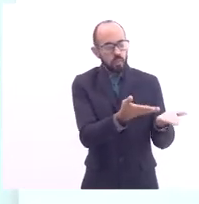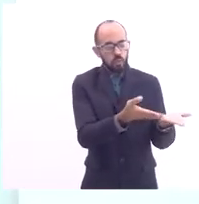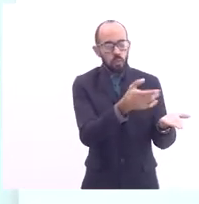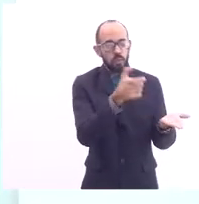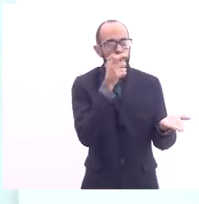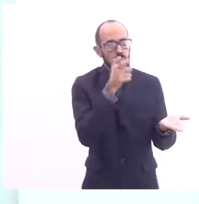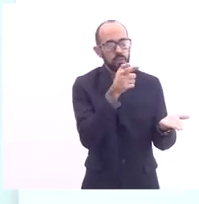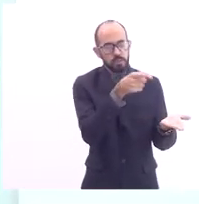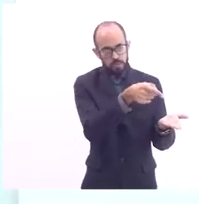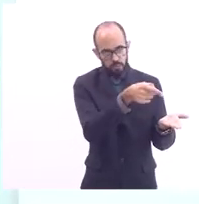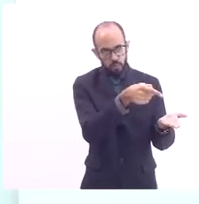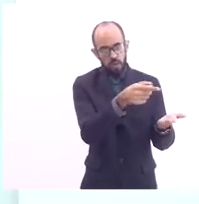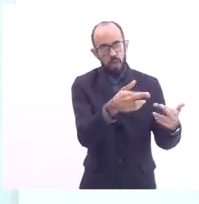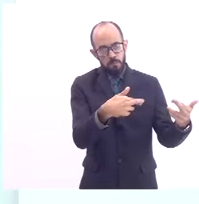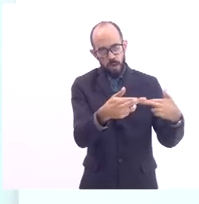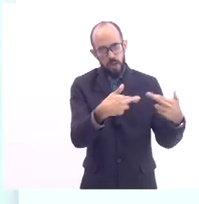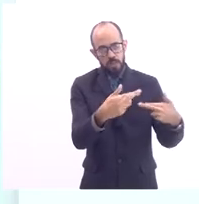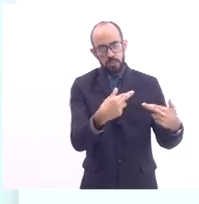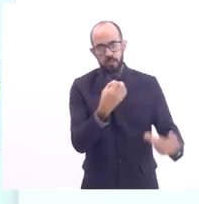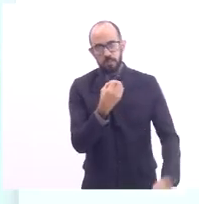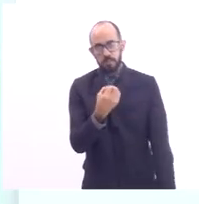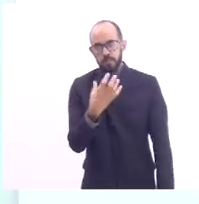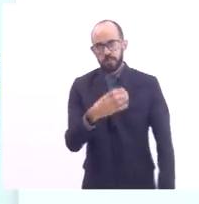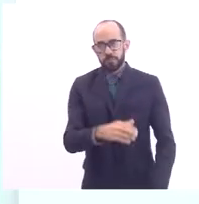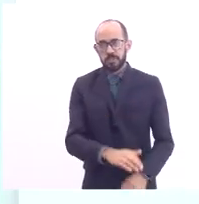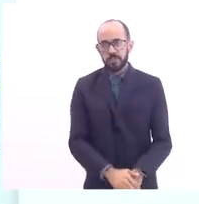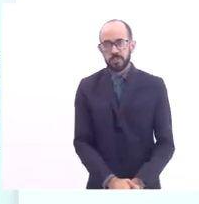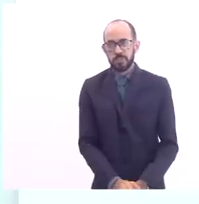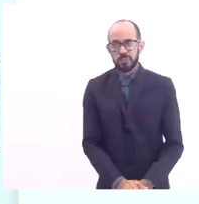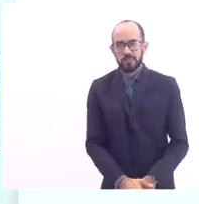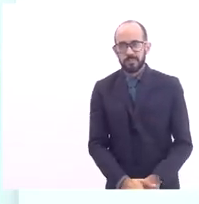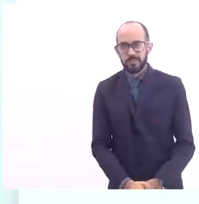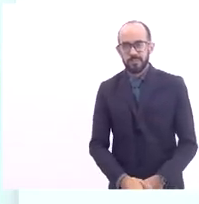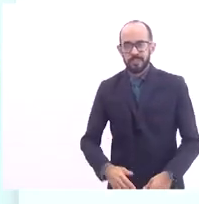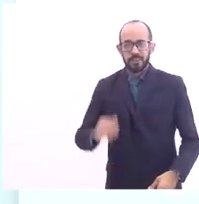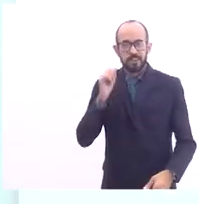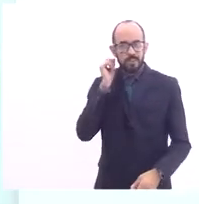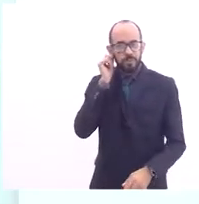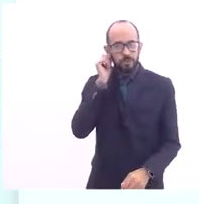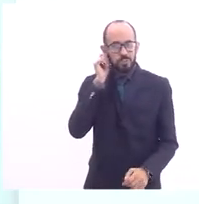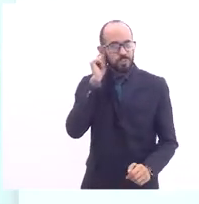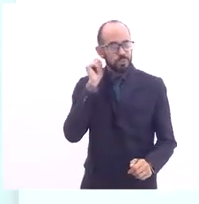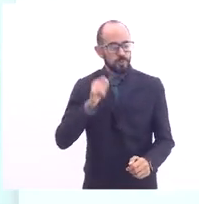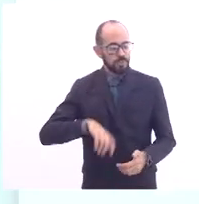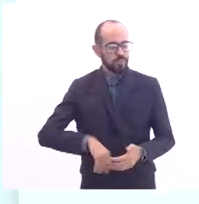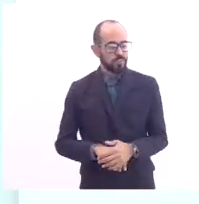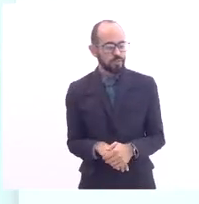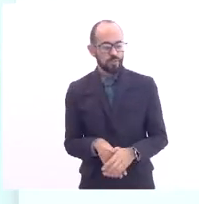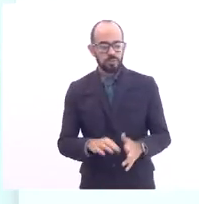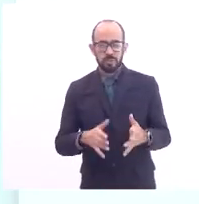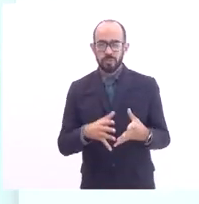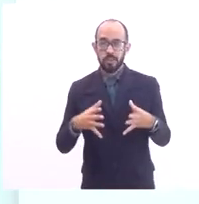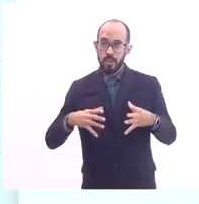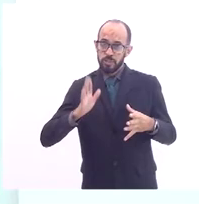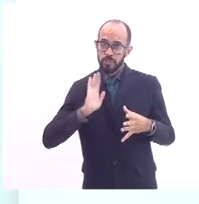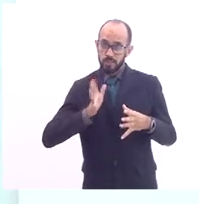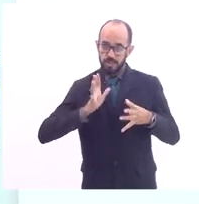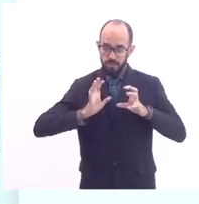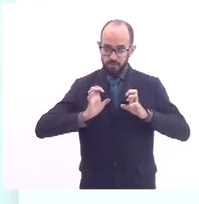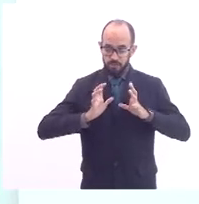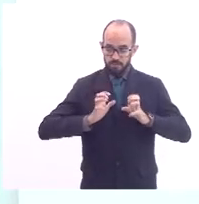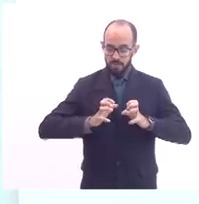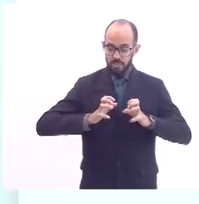bom relacionamento. No período que eu tive como secretário, nós tínhamos brigas imensas, e logicamente,